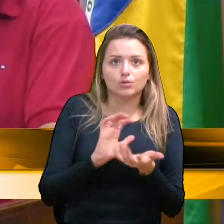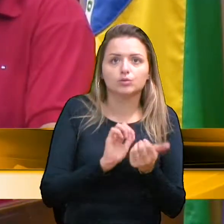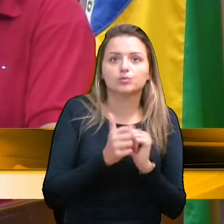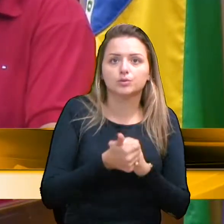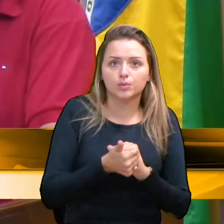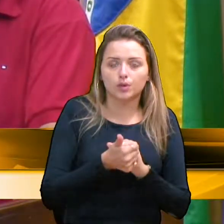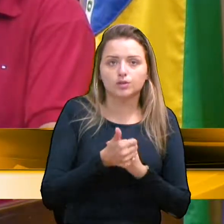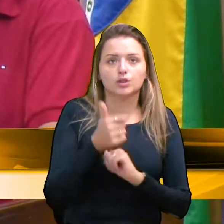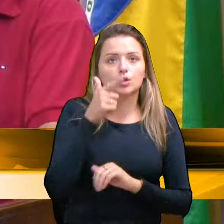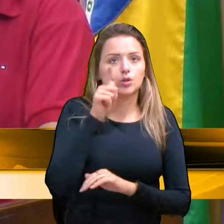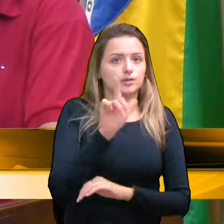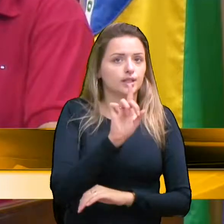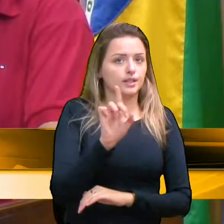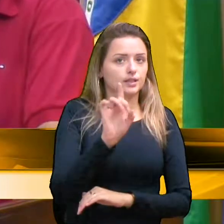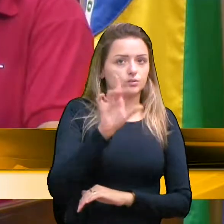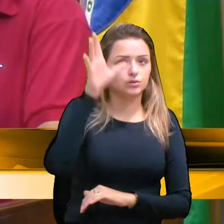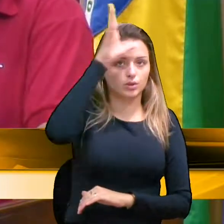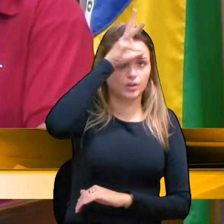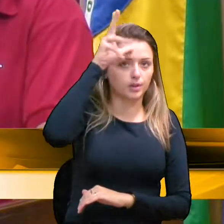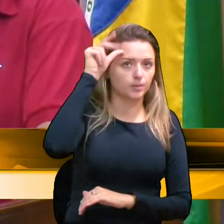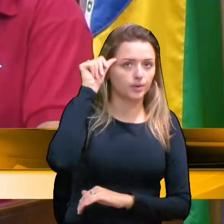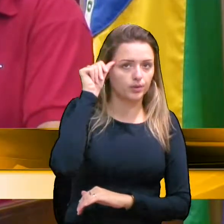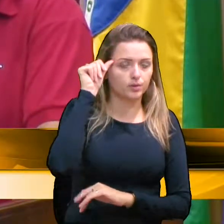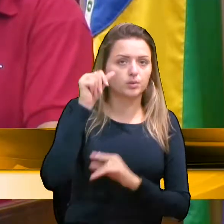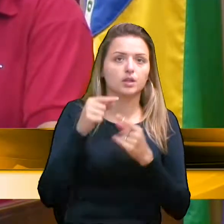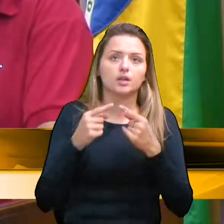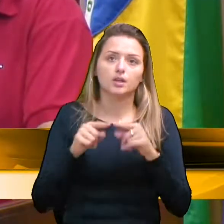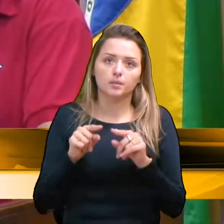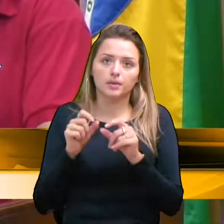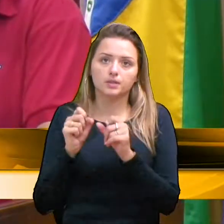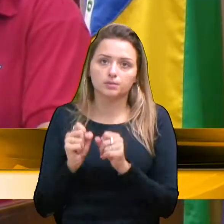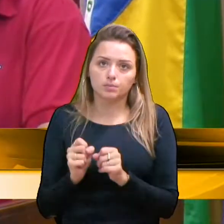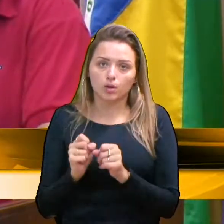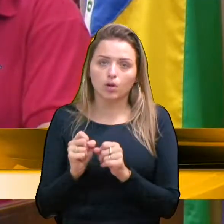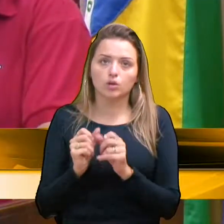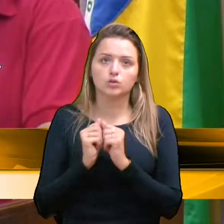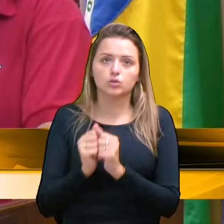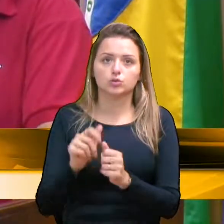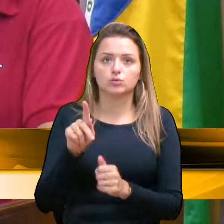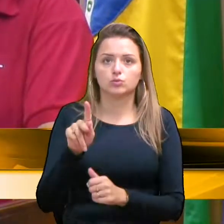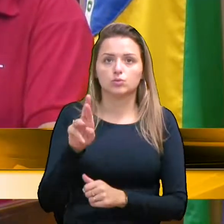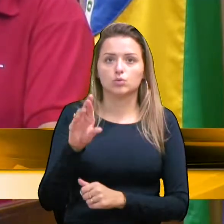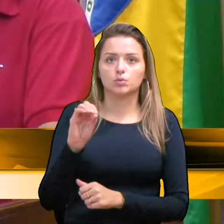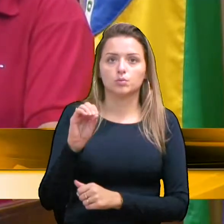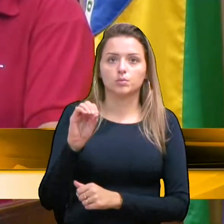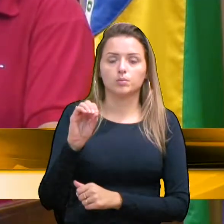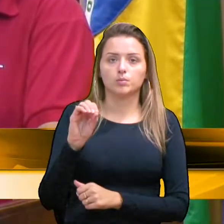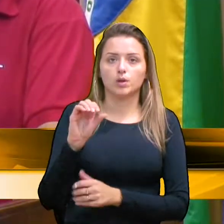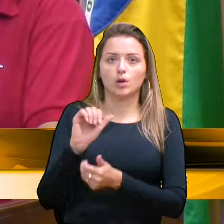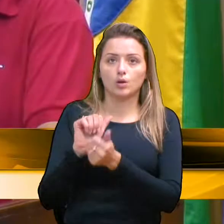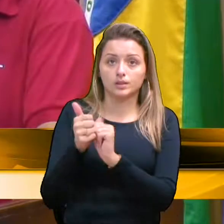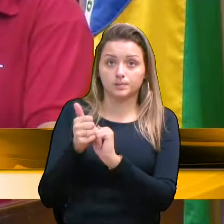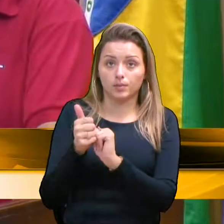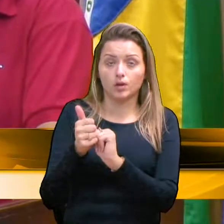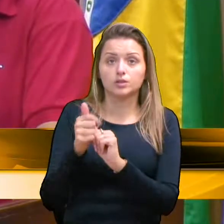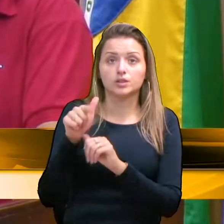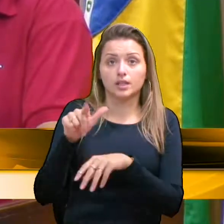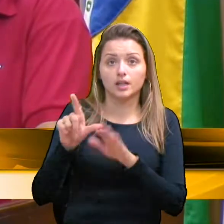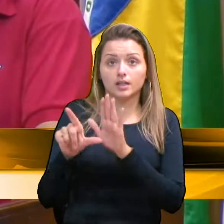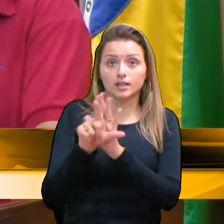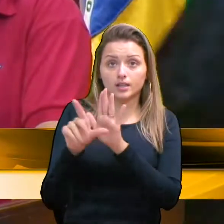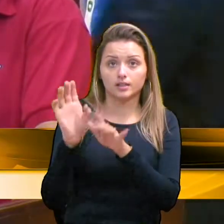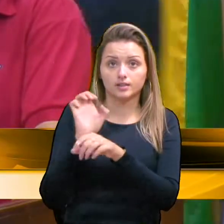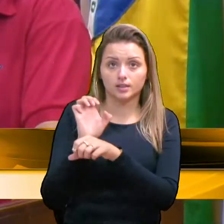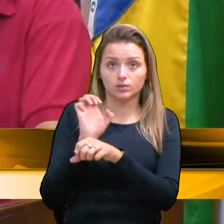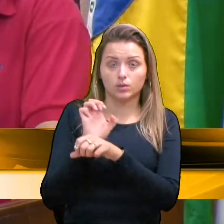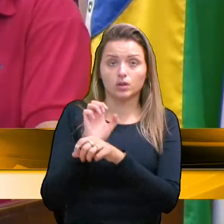buscadas, não só no âmbito municipal. Pode ser feito através do ProEsporte, que é uma lei estadual, pode ser feito até